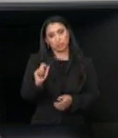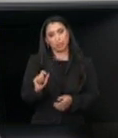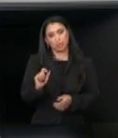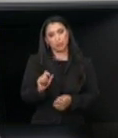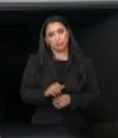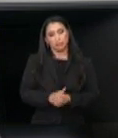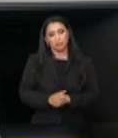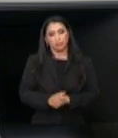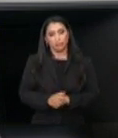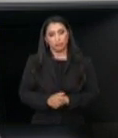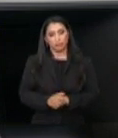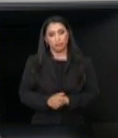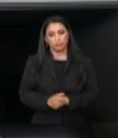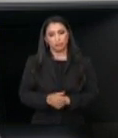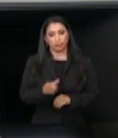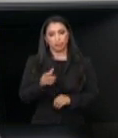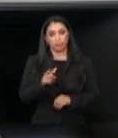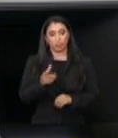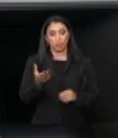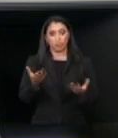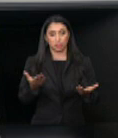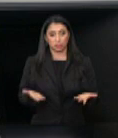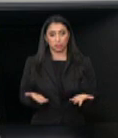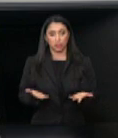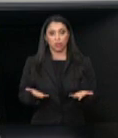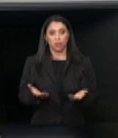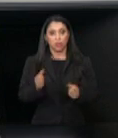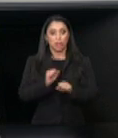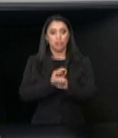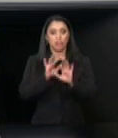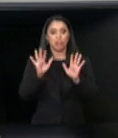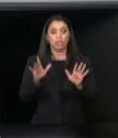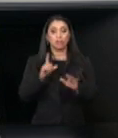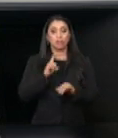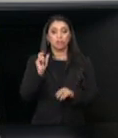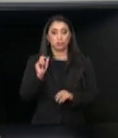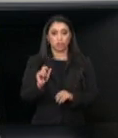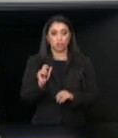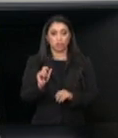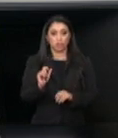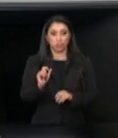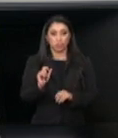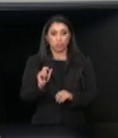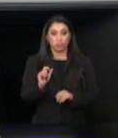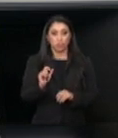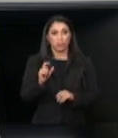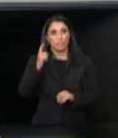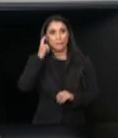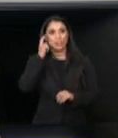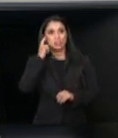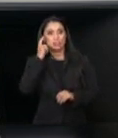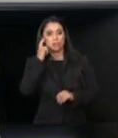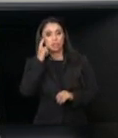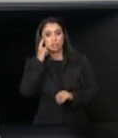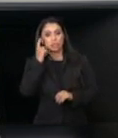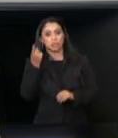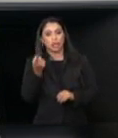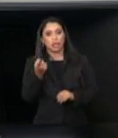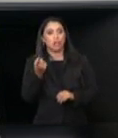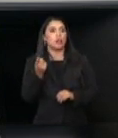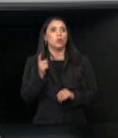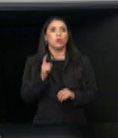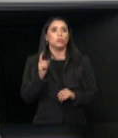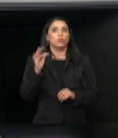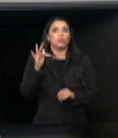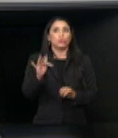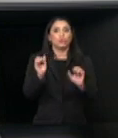mais direta com ação ou não deixando aqui Claro é para que também não se cria expectativas exageradas